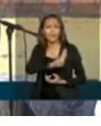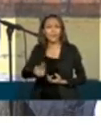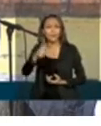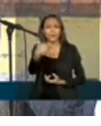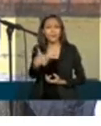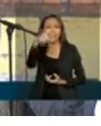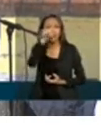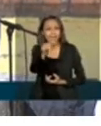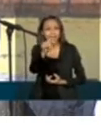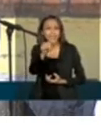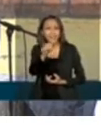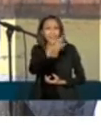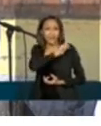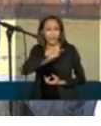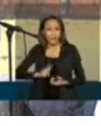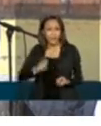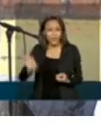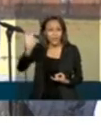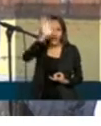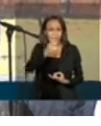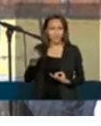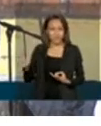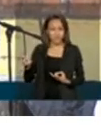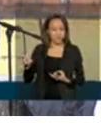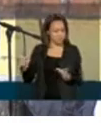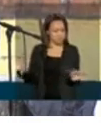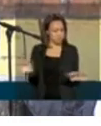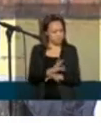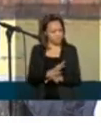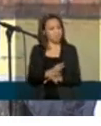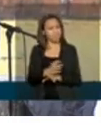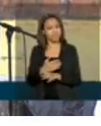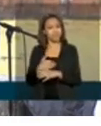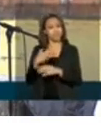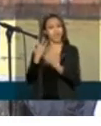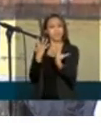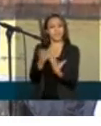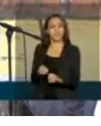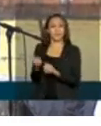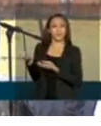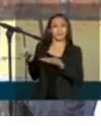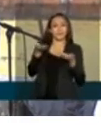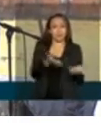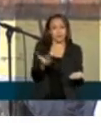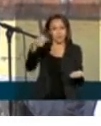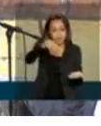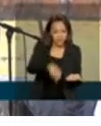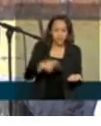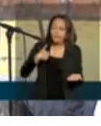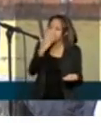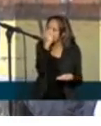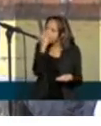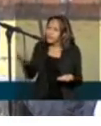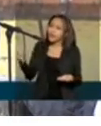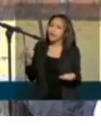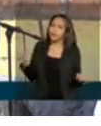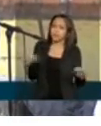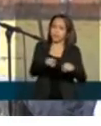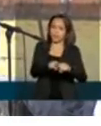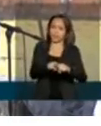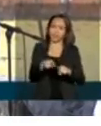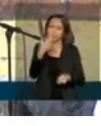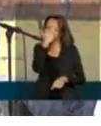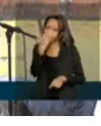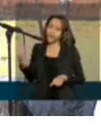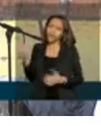governadores, e o senhor atendeu prontamente a vinda a Mato Grosso do Sul. Nós somos muito gratos pela parceria, pelo apoio